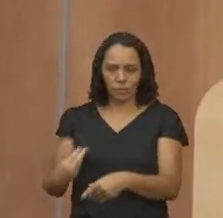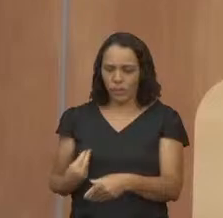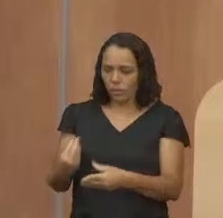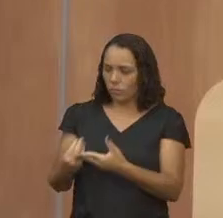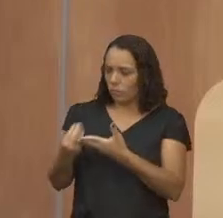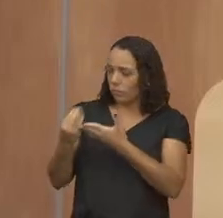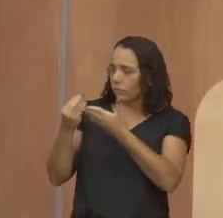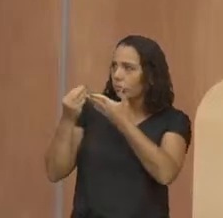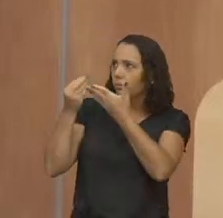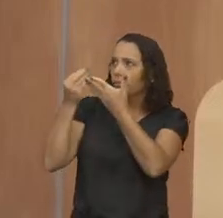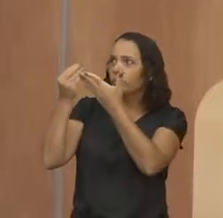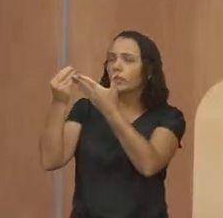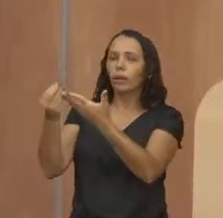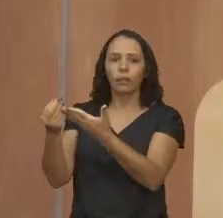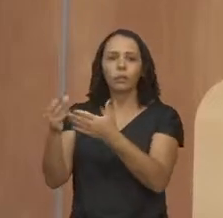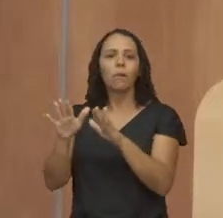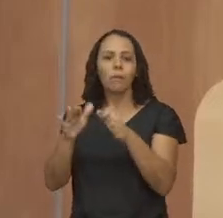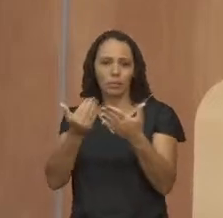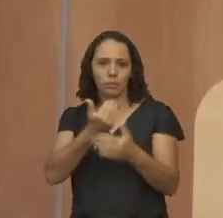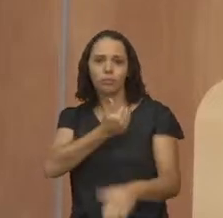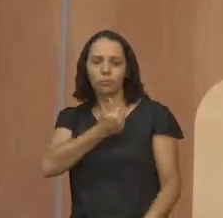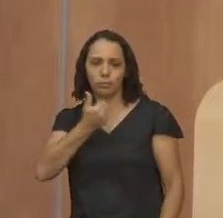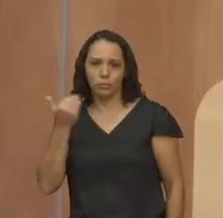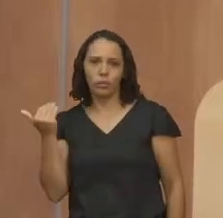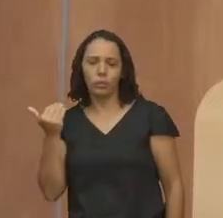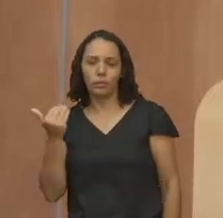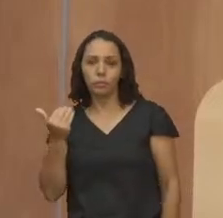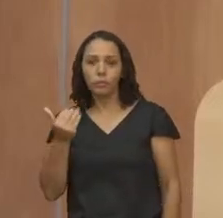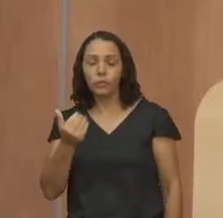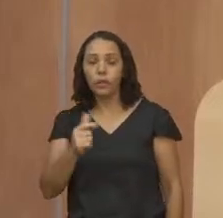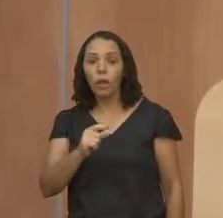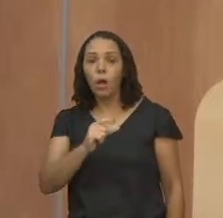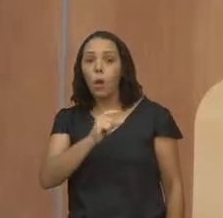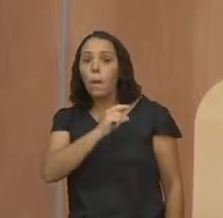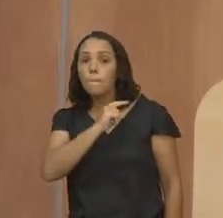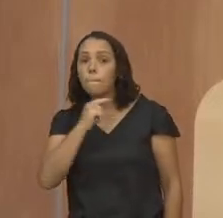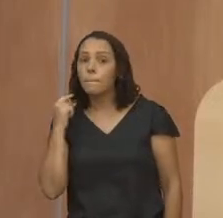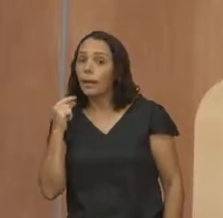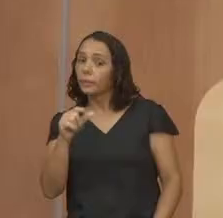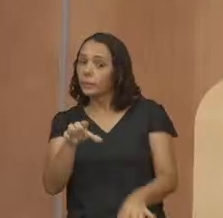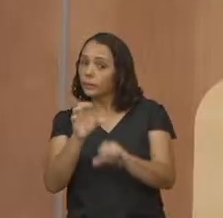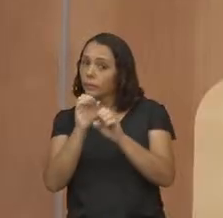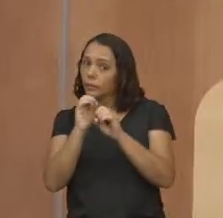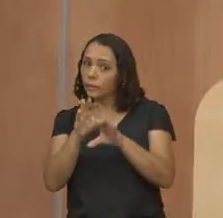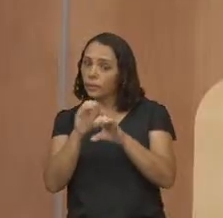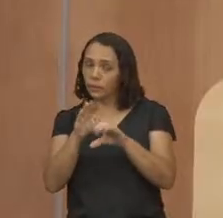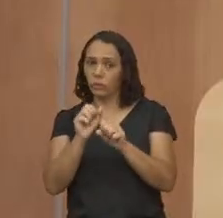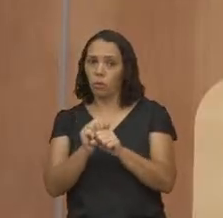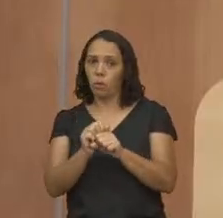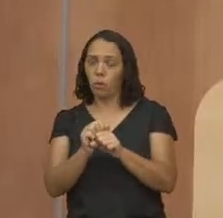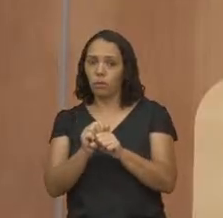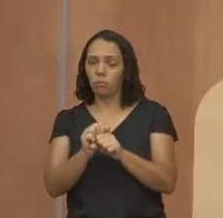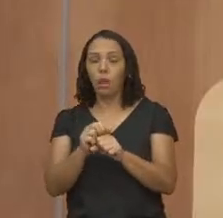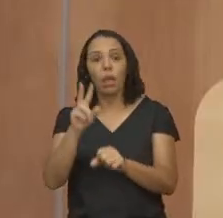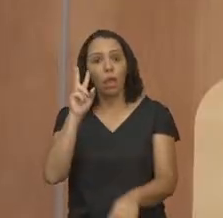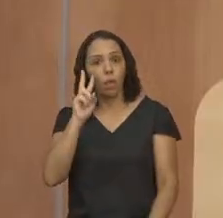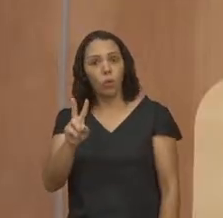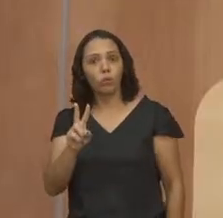dizer para a psicóloga que ela está aqui, eu passei 6 meses com a psicóloga para